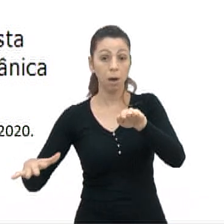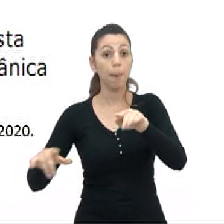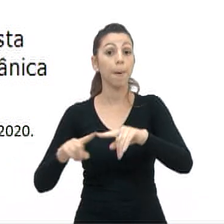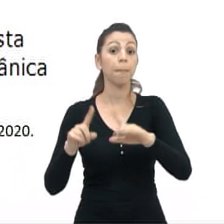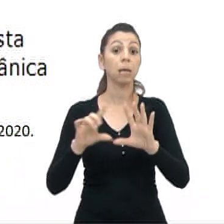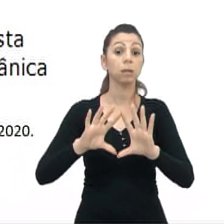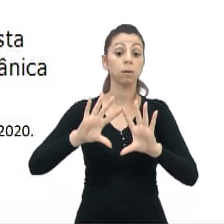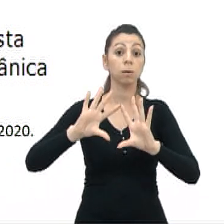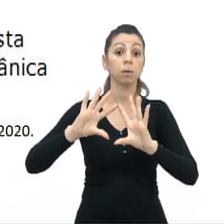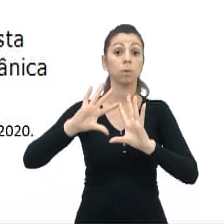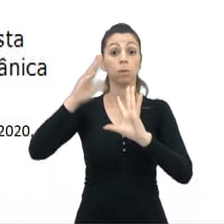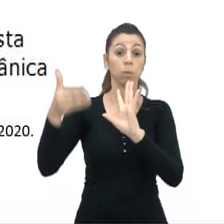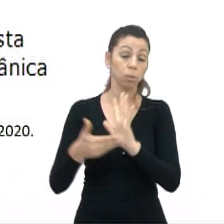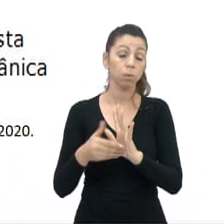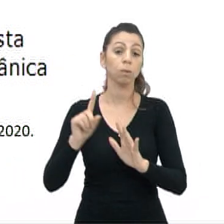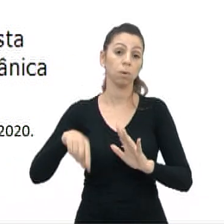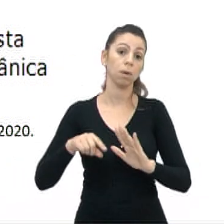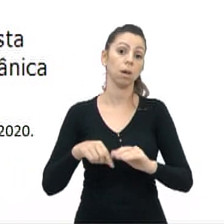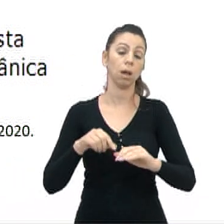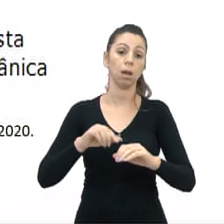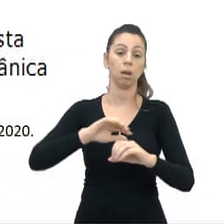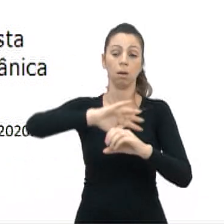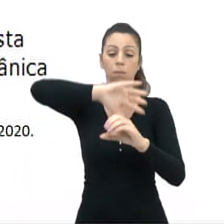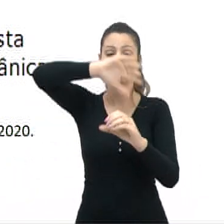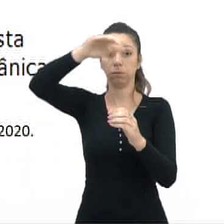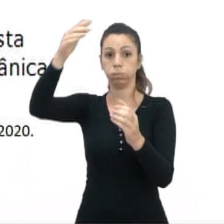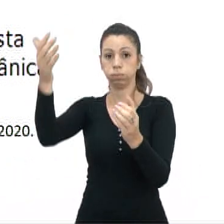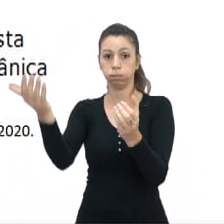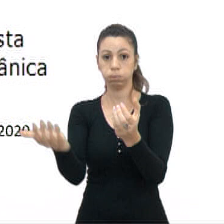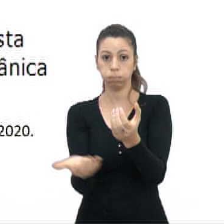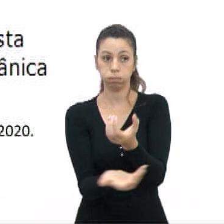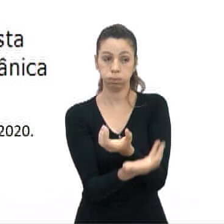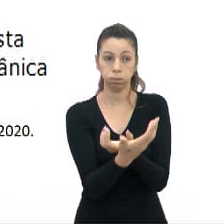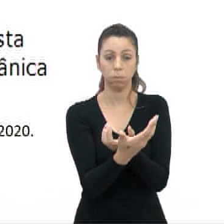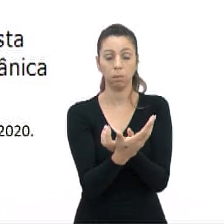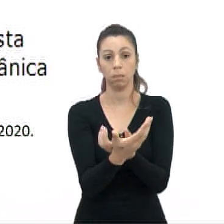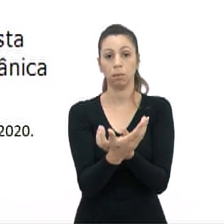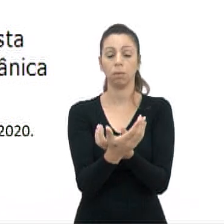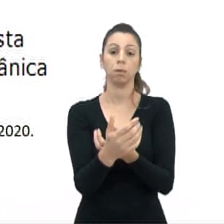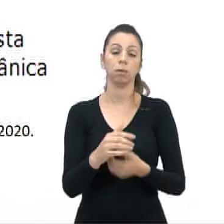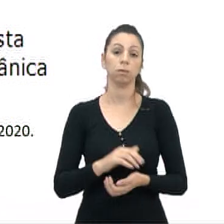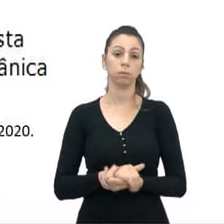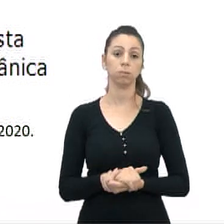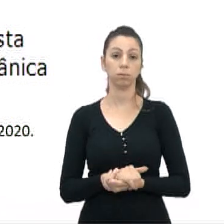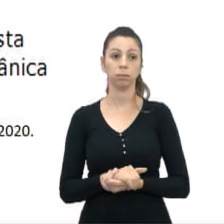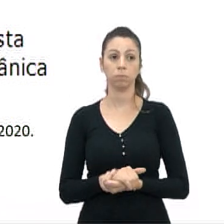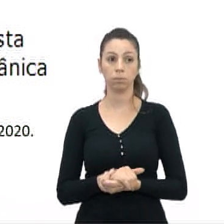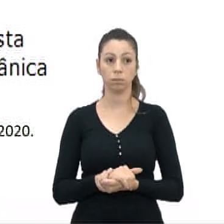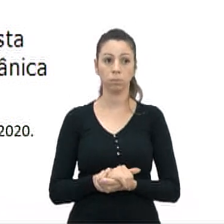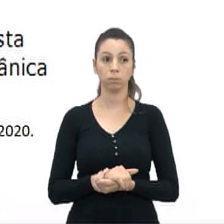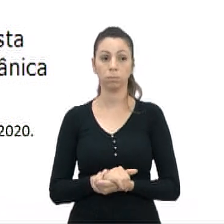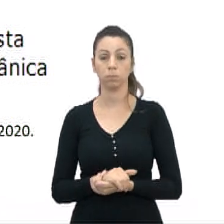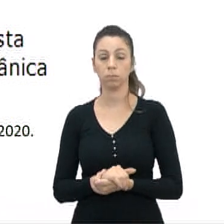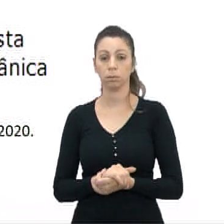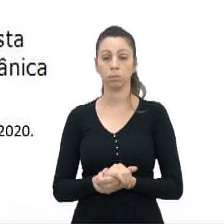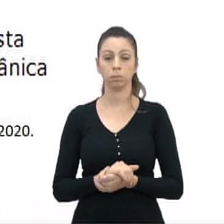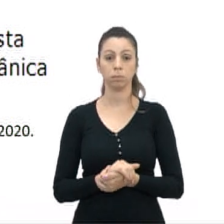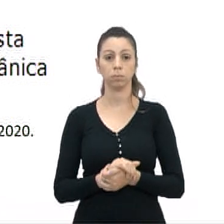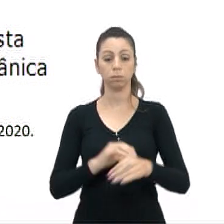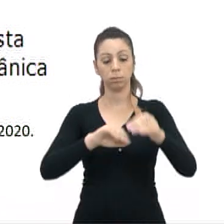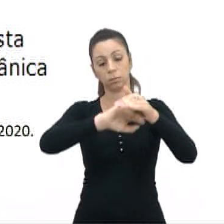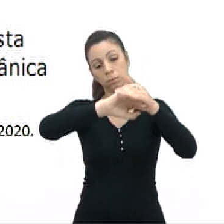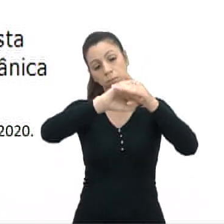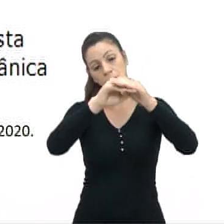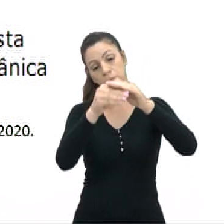terrestre. Pode modificar o tamanho, a espessura. E embaixo da crosta